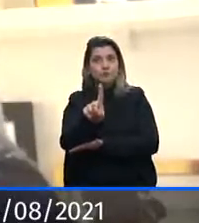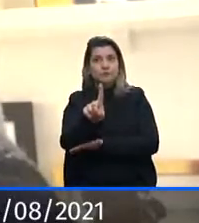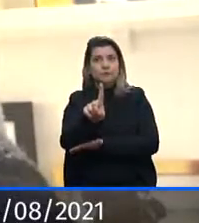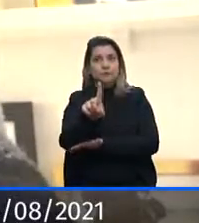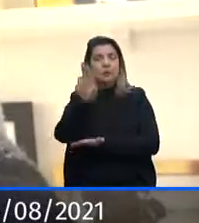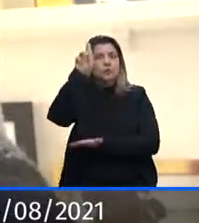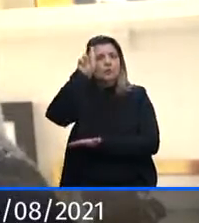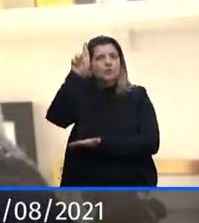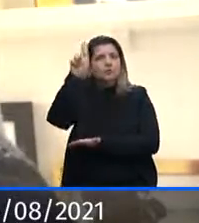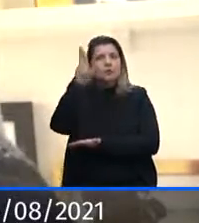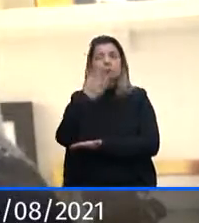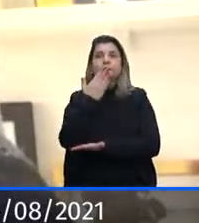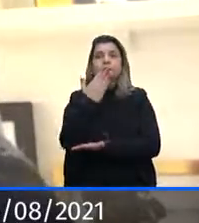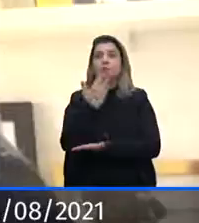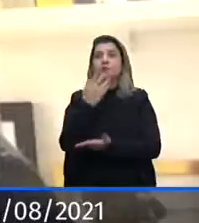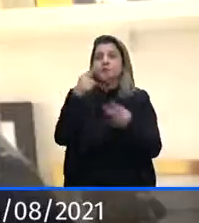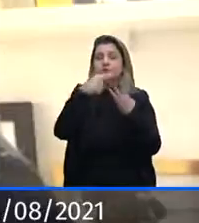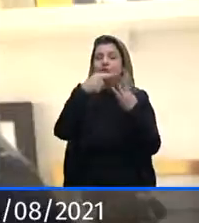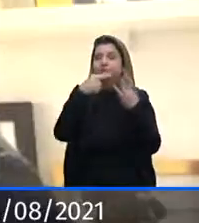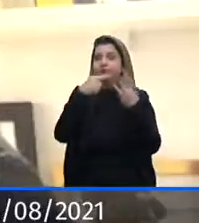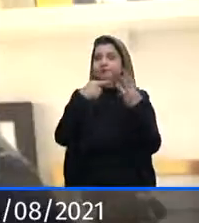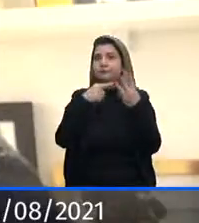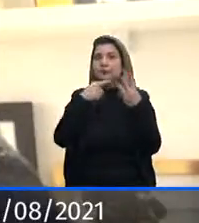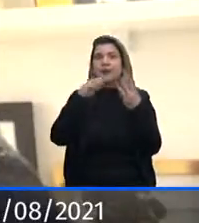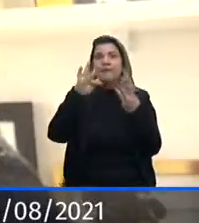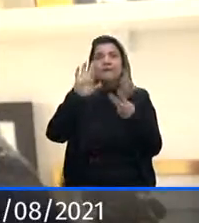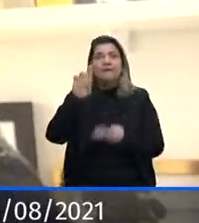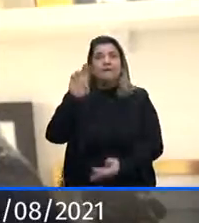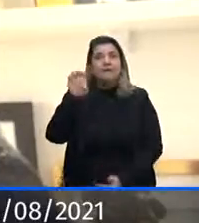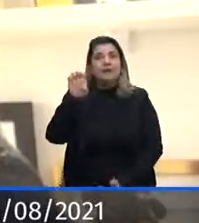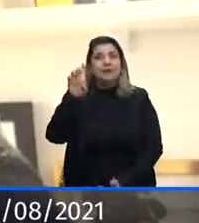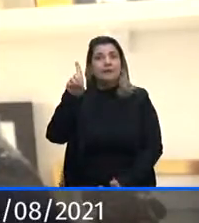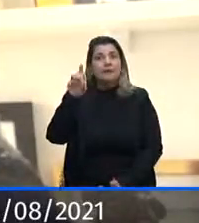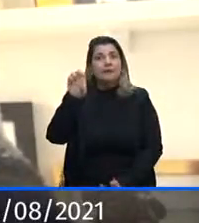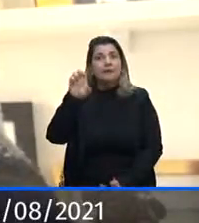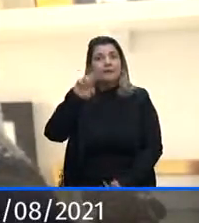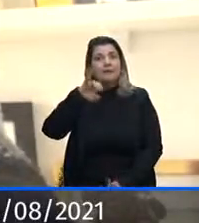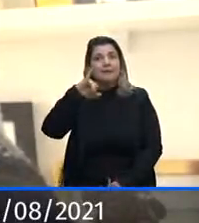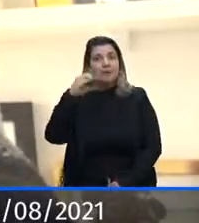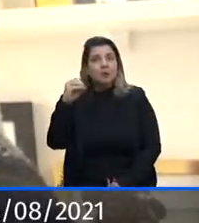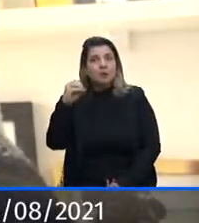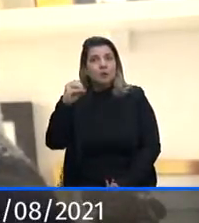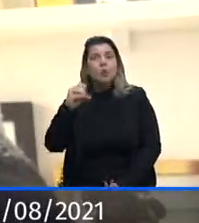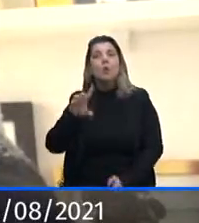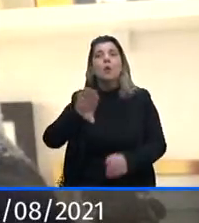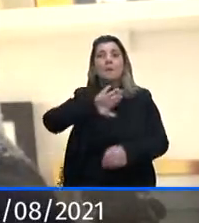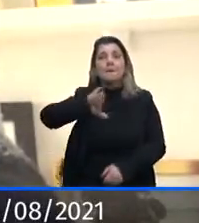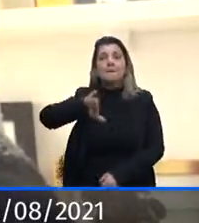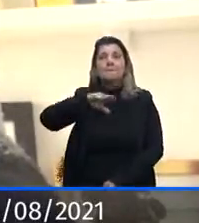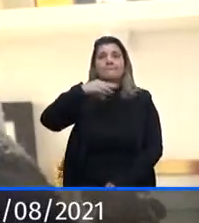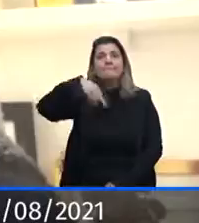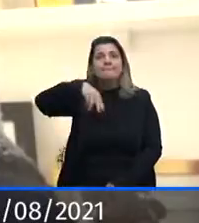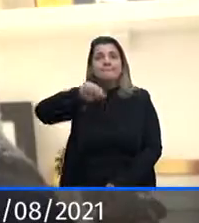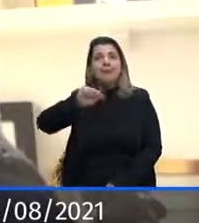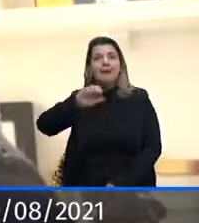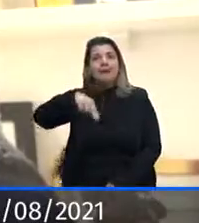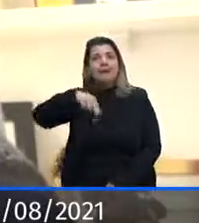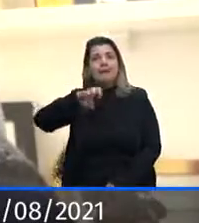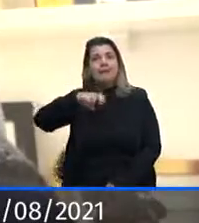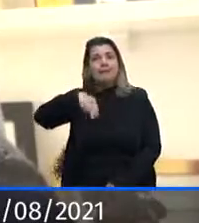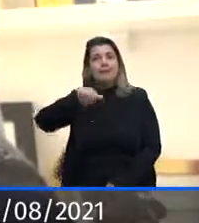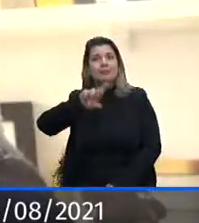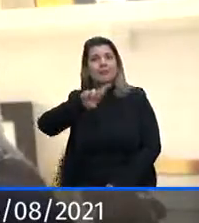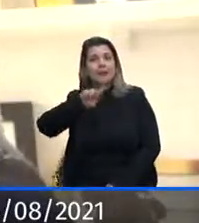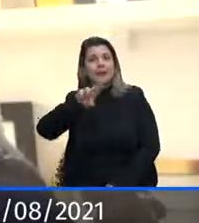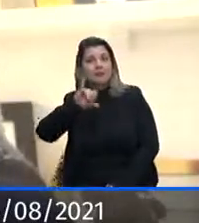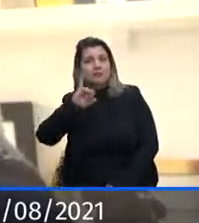os senhores pediram os três, Frederico, Mainardi, Matheus. Não havendo concordância, foi pela grade.